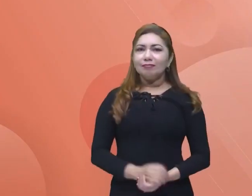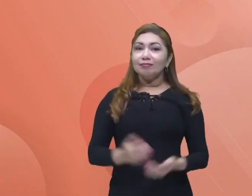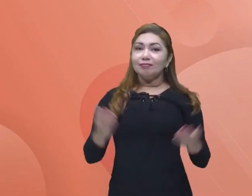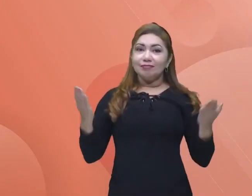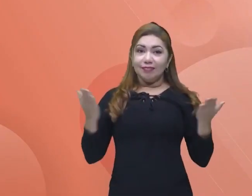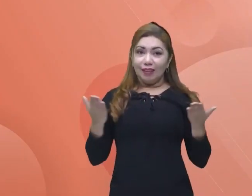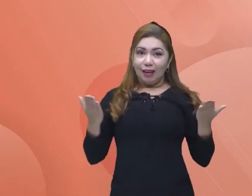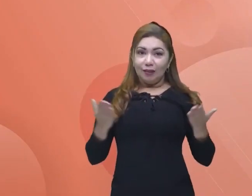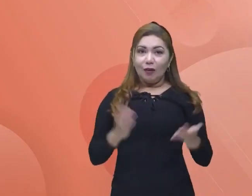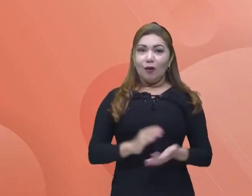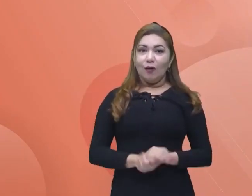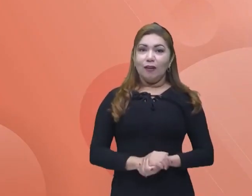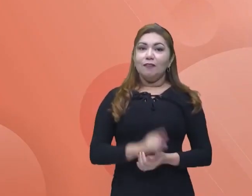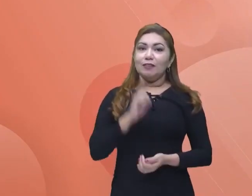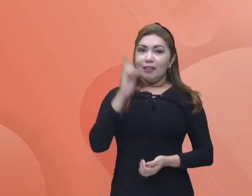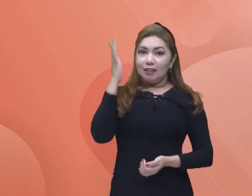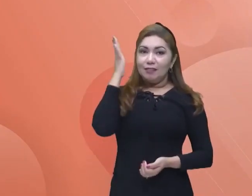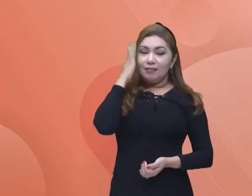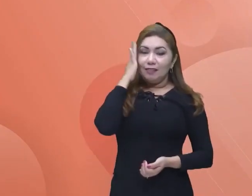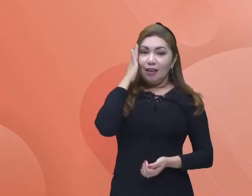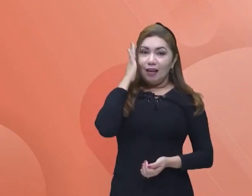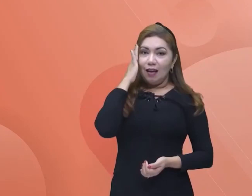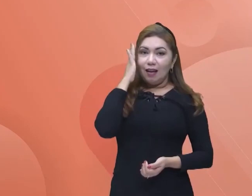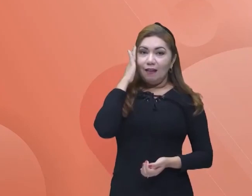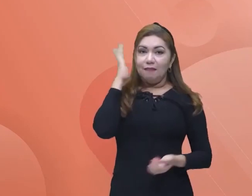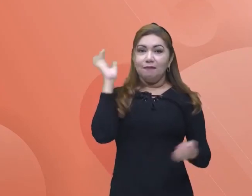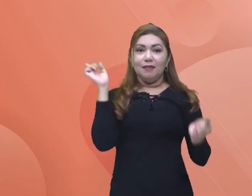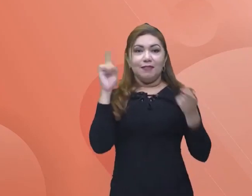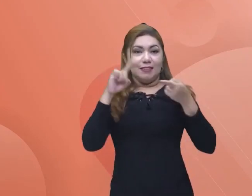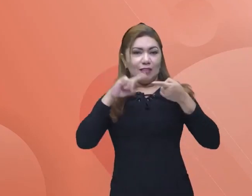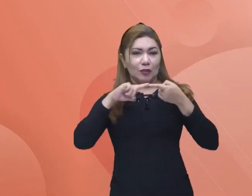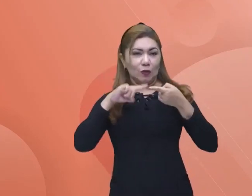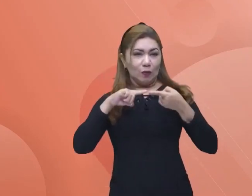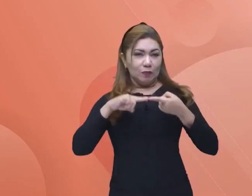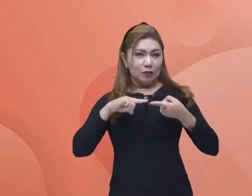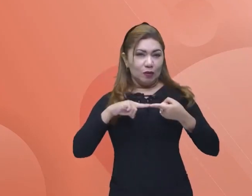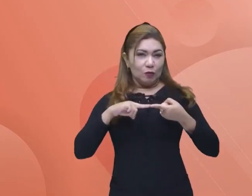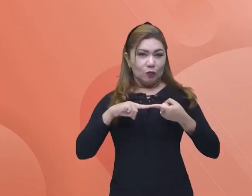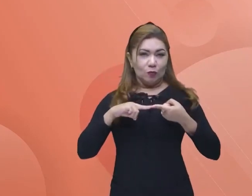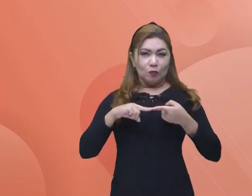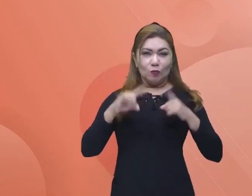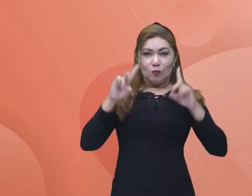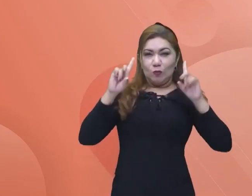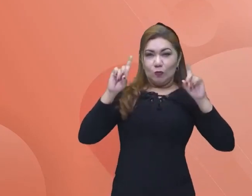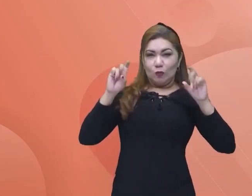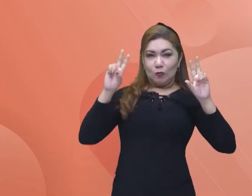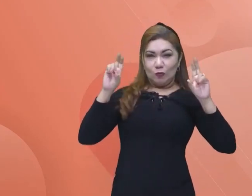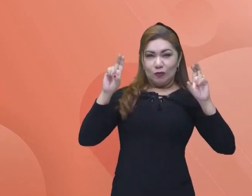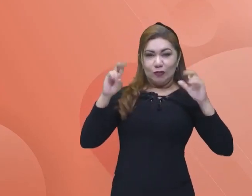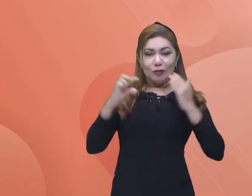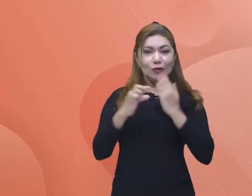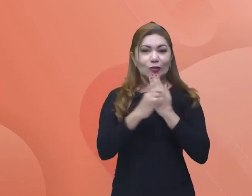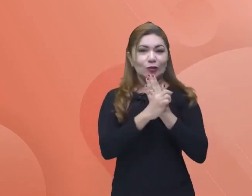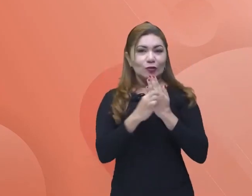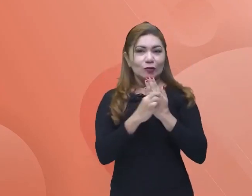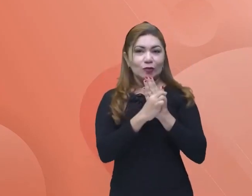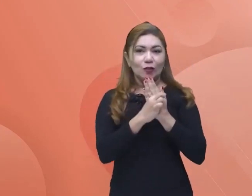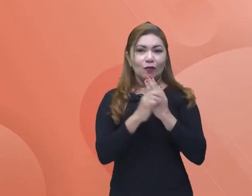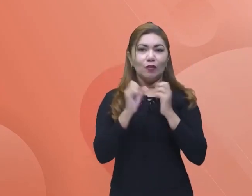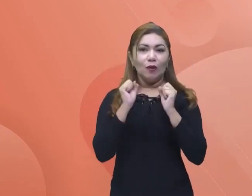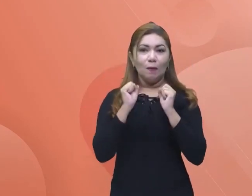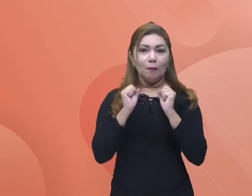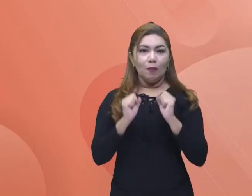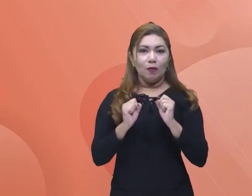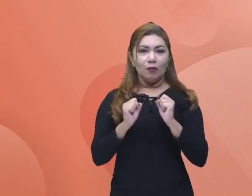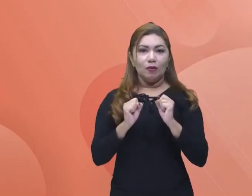Agora que você já sabe fazer essa associação do título ao texto, você pode fazer o quê? Toda vez que